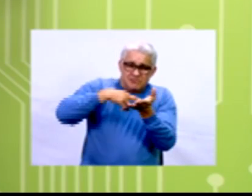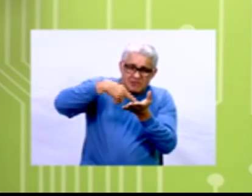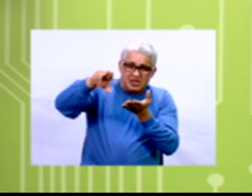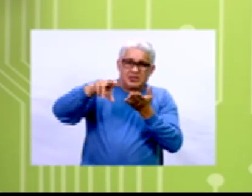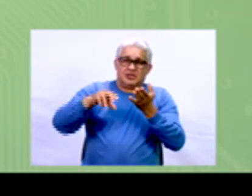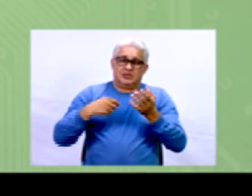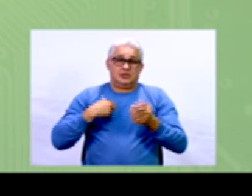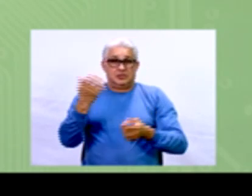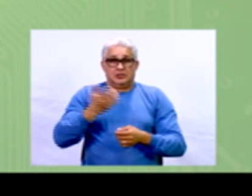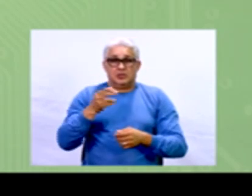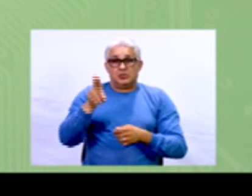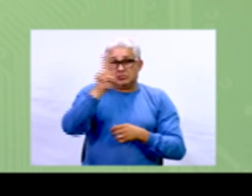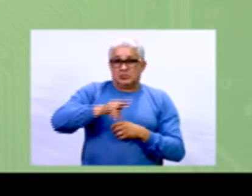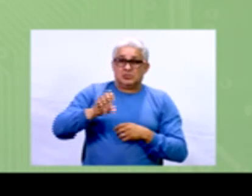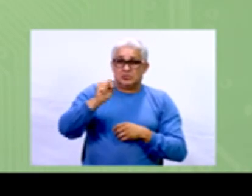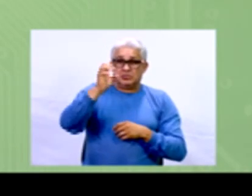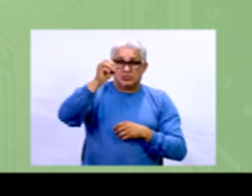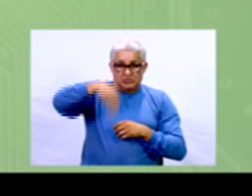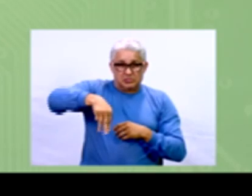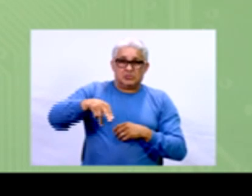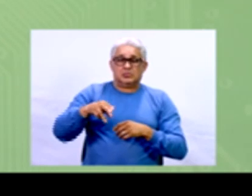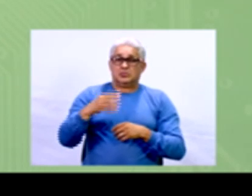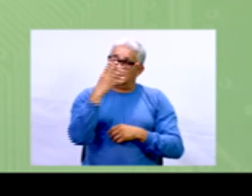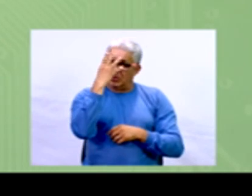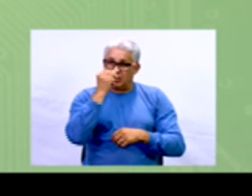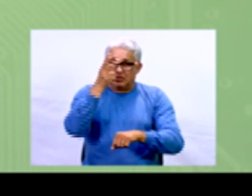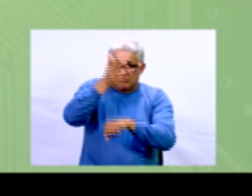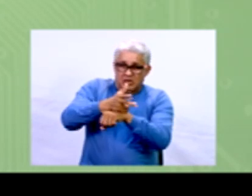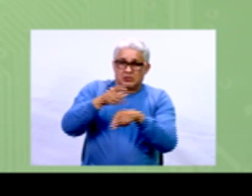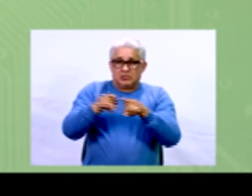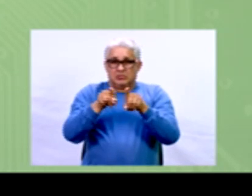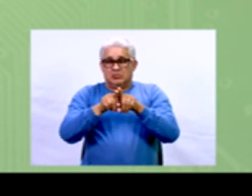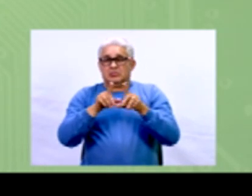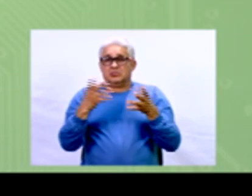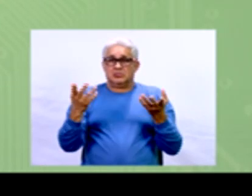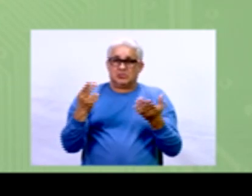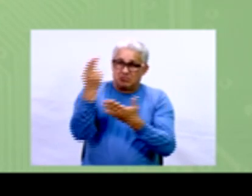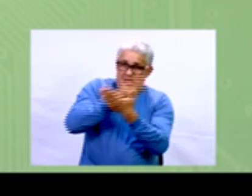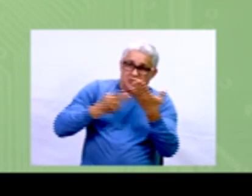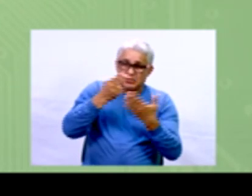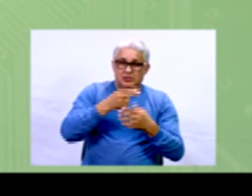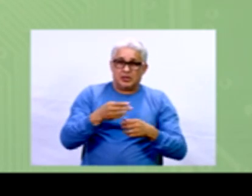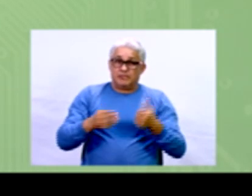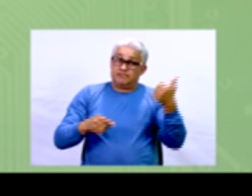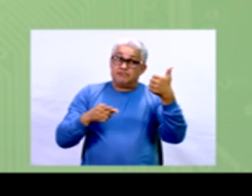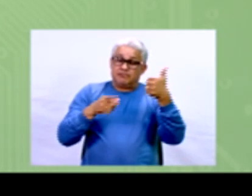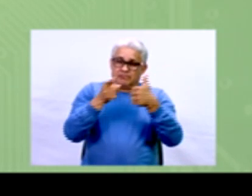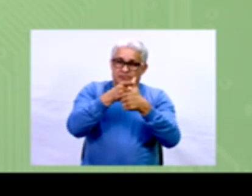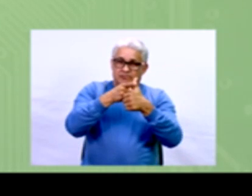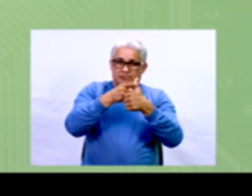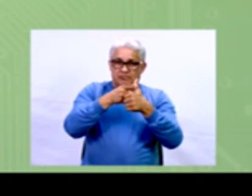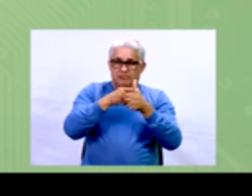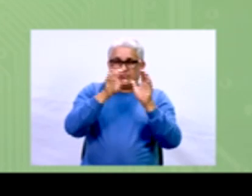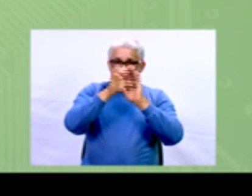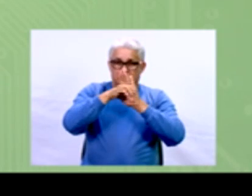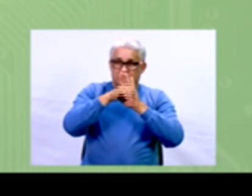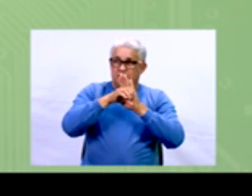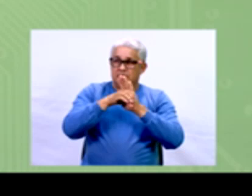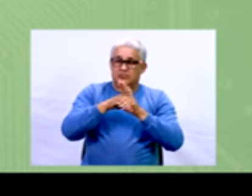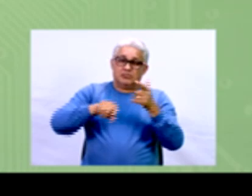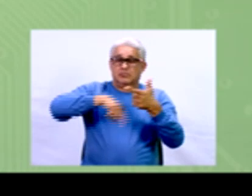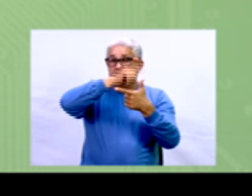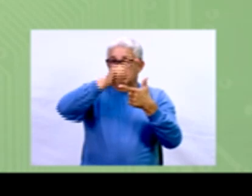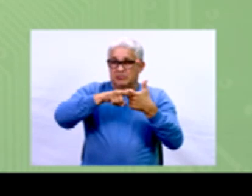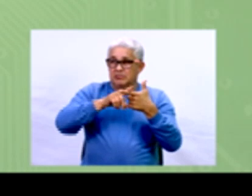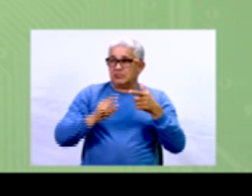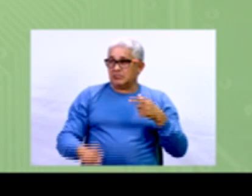eu vou utilizar sons, imagens, textos, vídeos e animação. Essa é a primeira definição que nós temos. Nós temos aqui uma